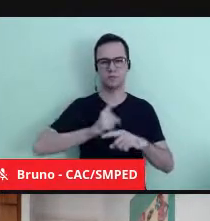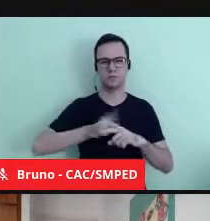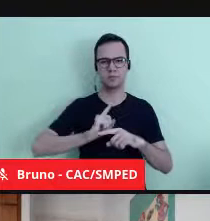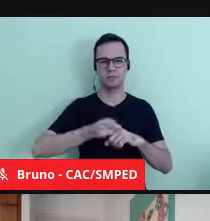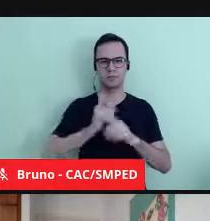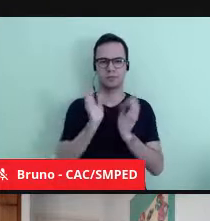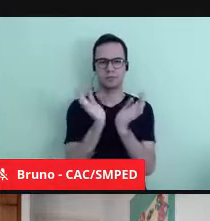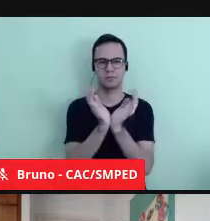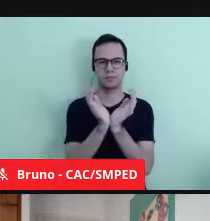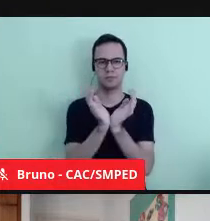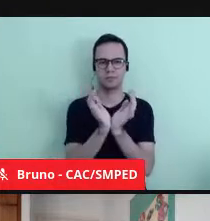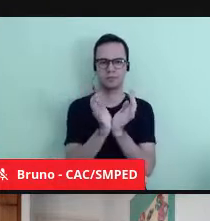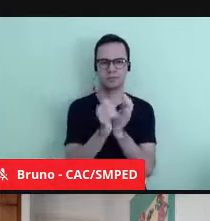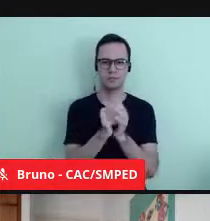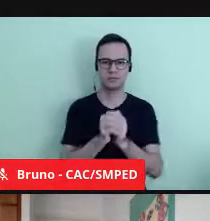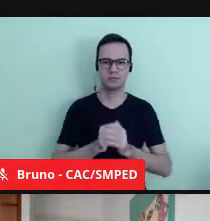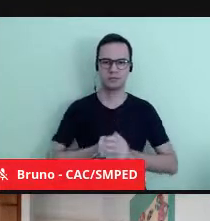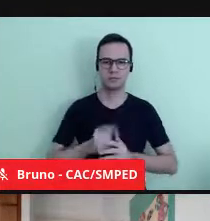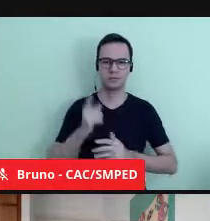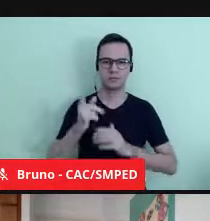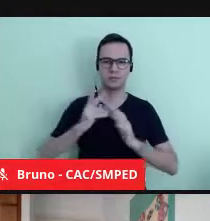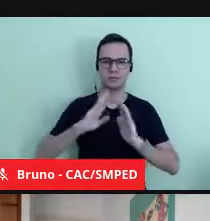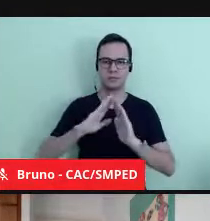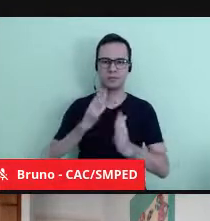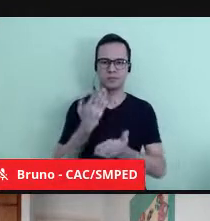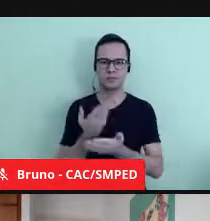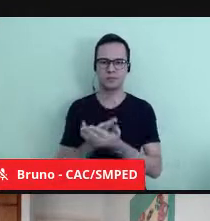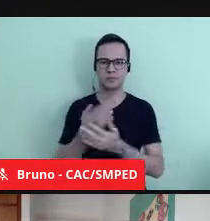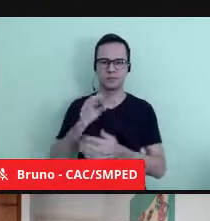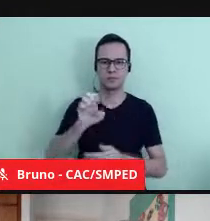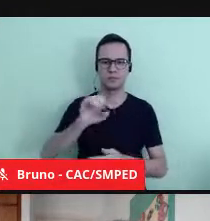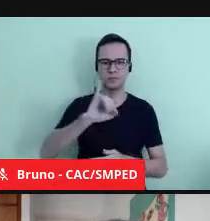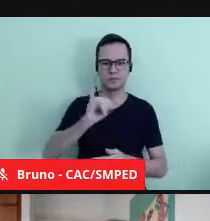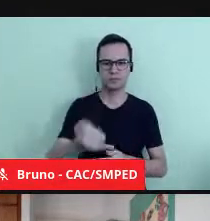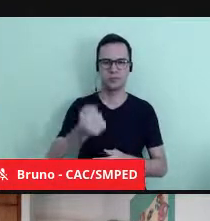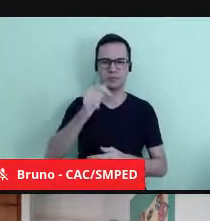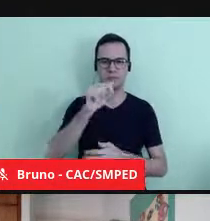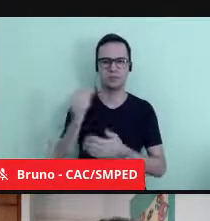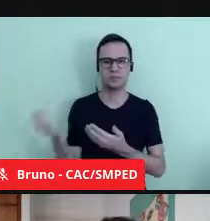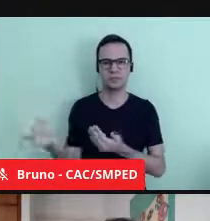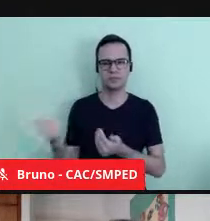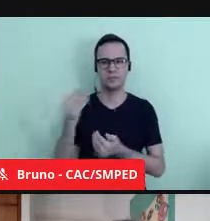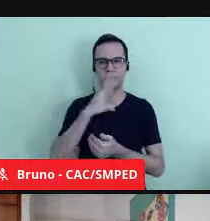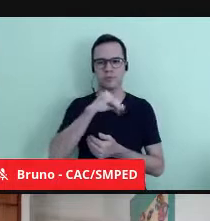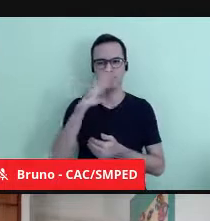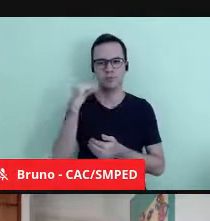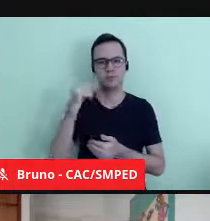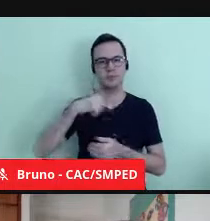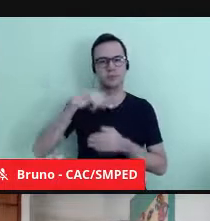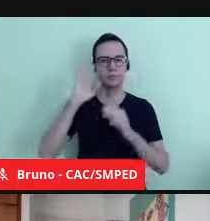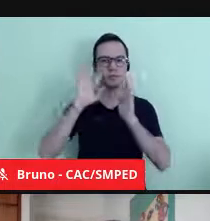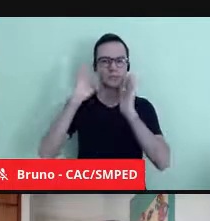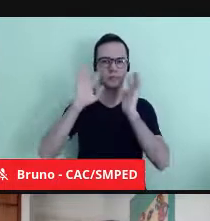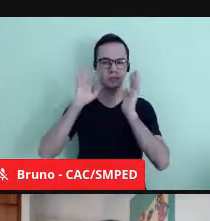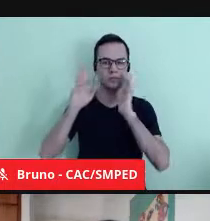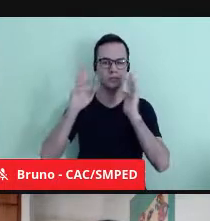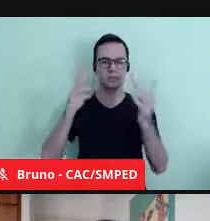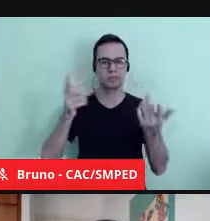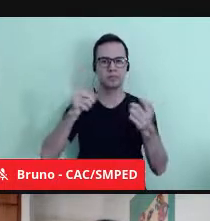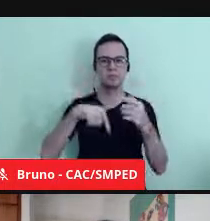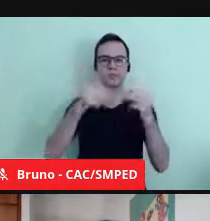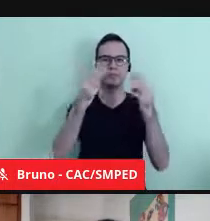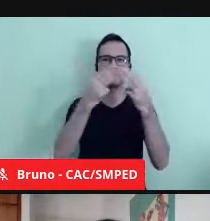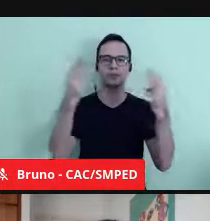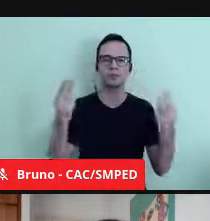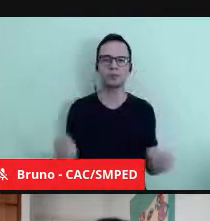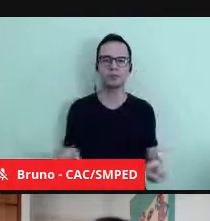grupo de escolas do EJA, né, que é a Educação para Jovens e Adultos, né, a gente pensar nos museus, por exemplo, que